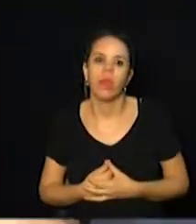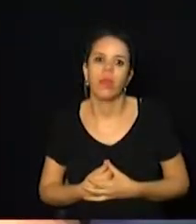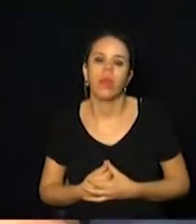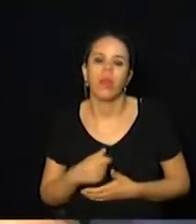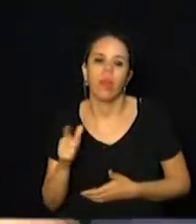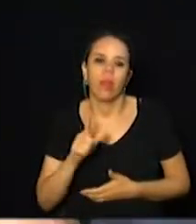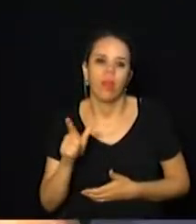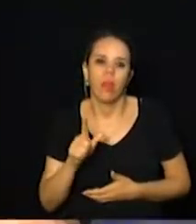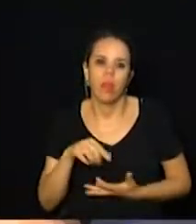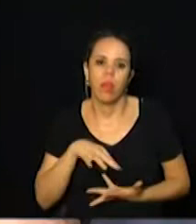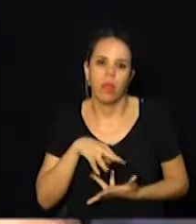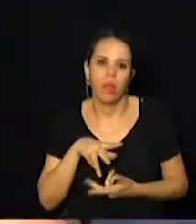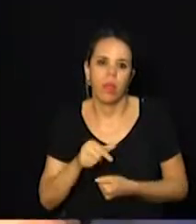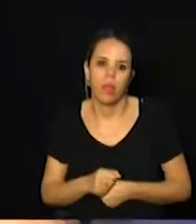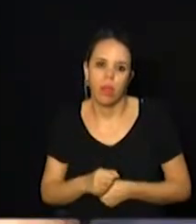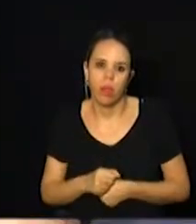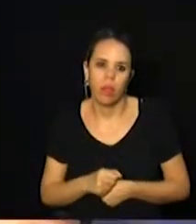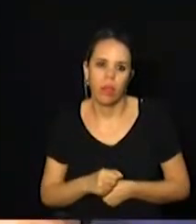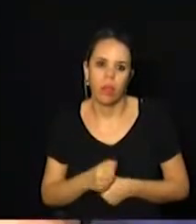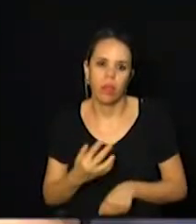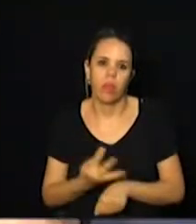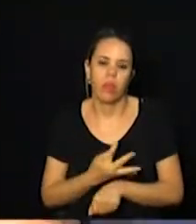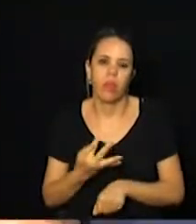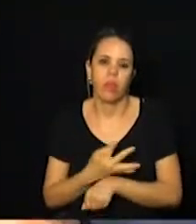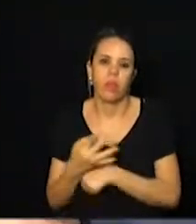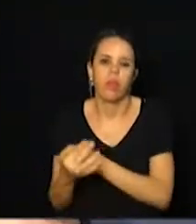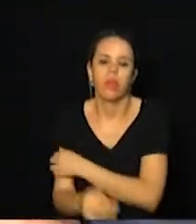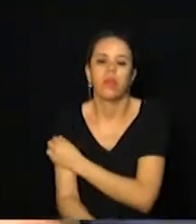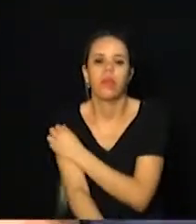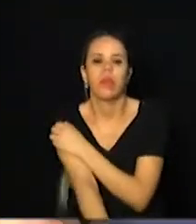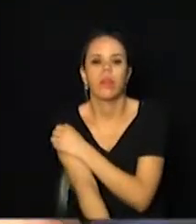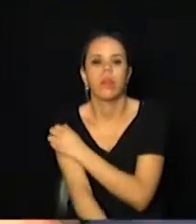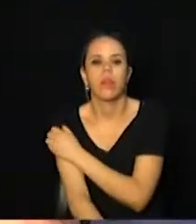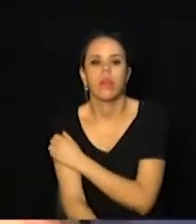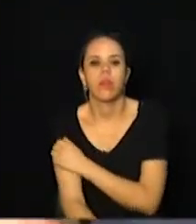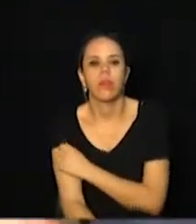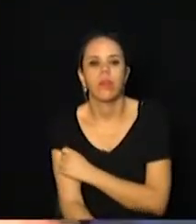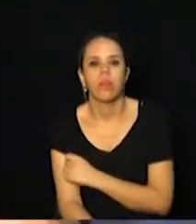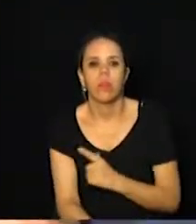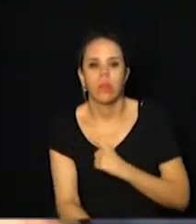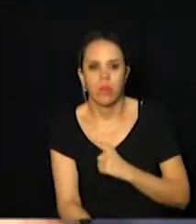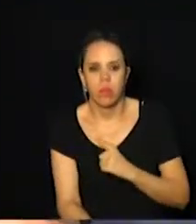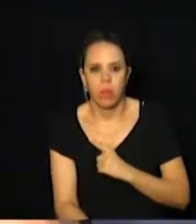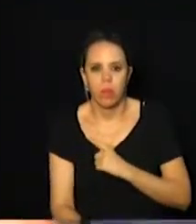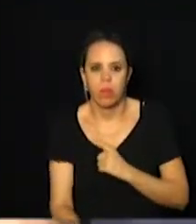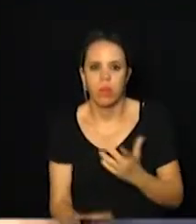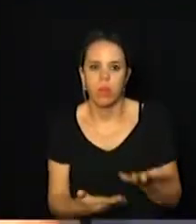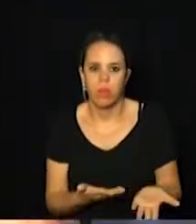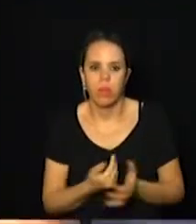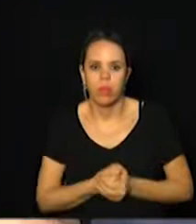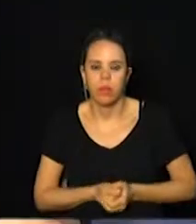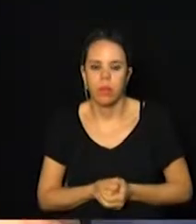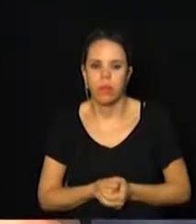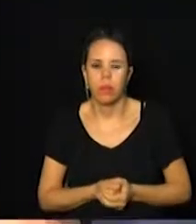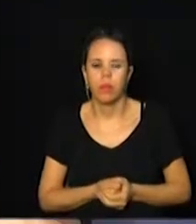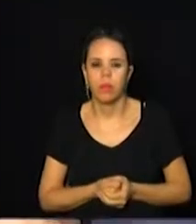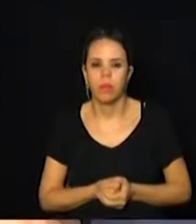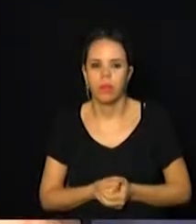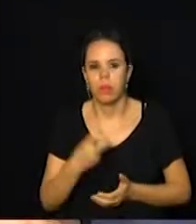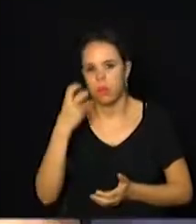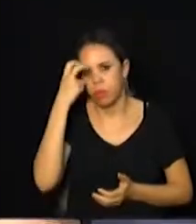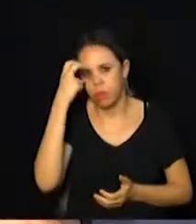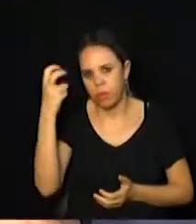Clara e evidente que o mundo todo passa por dificuldade mas nós temos que ter e a